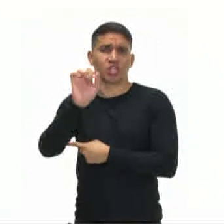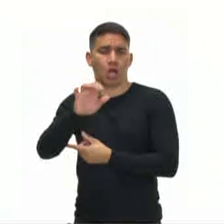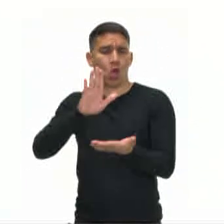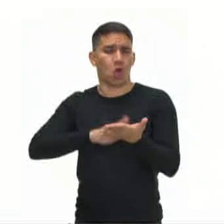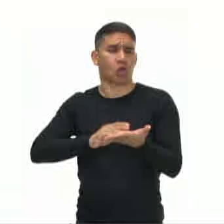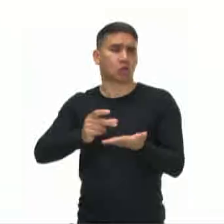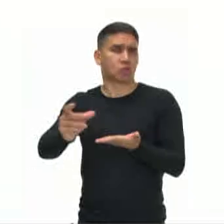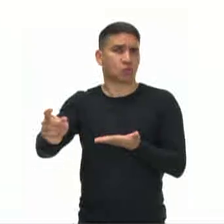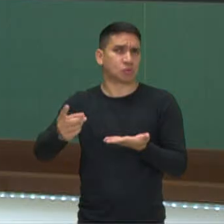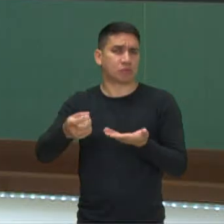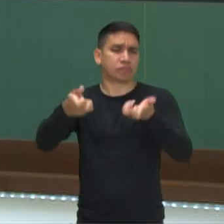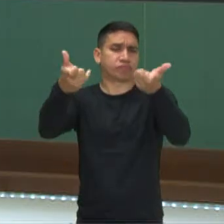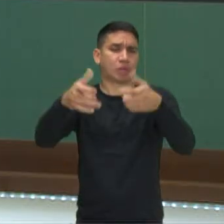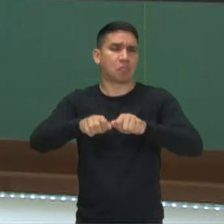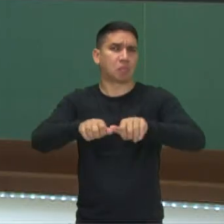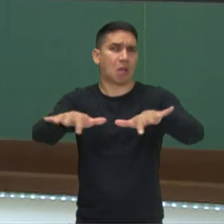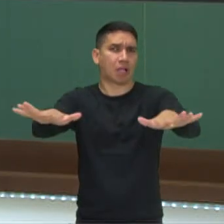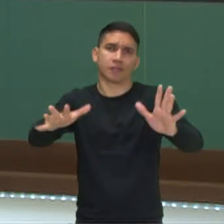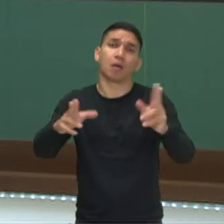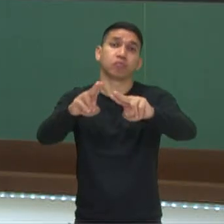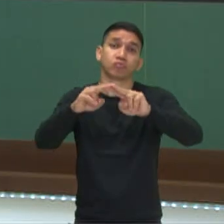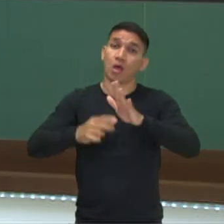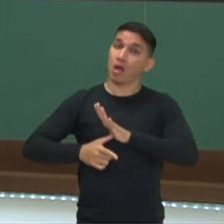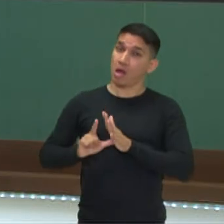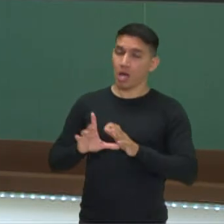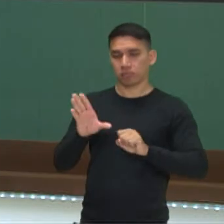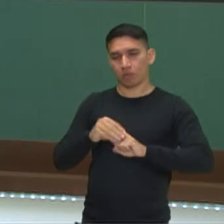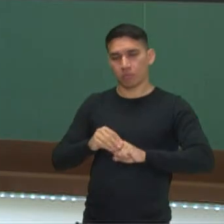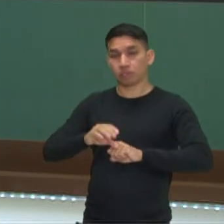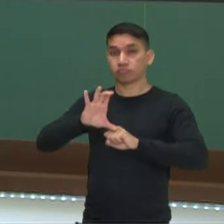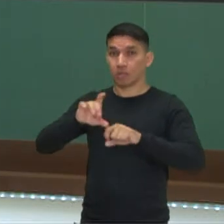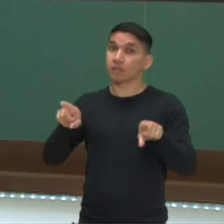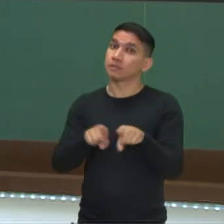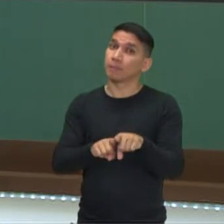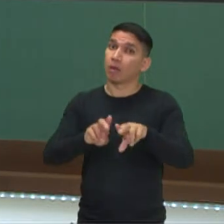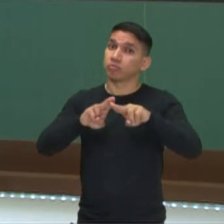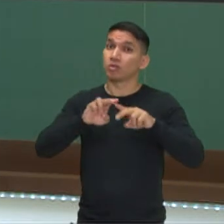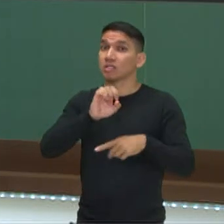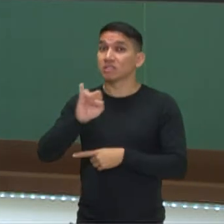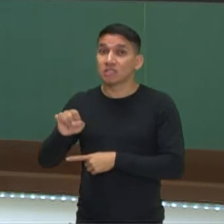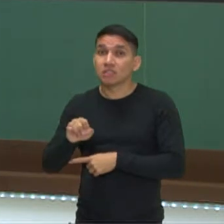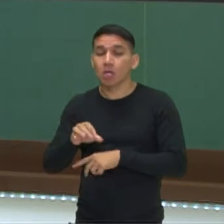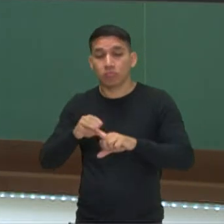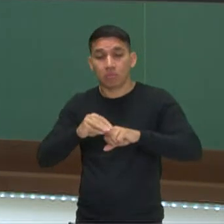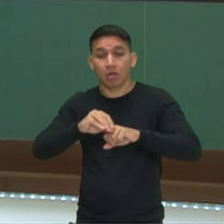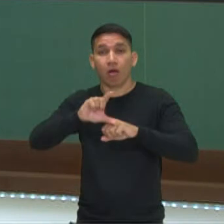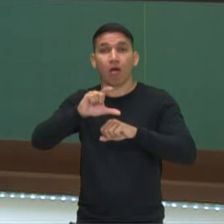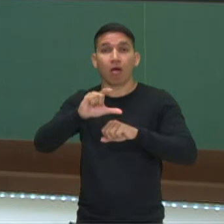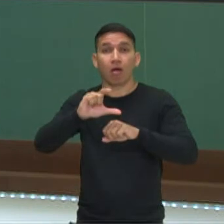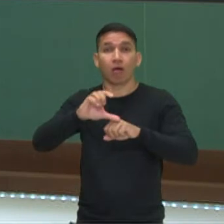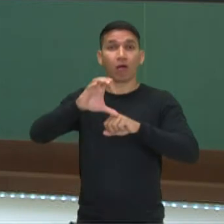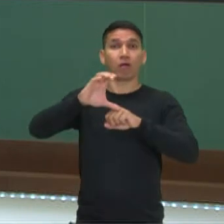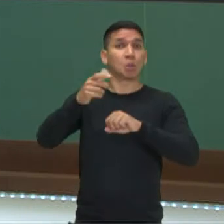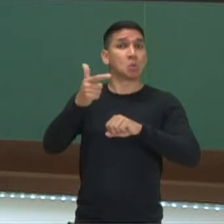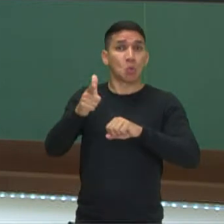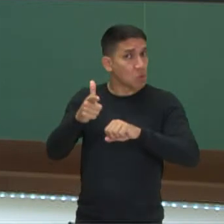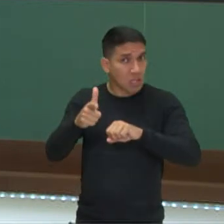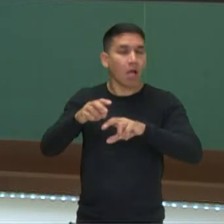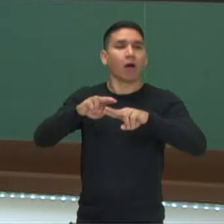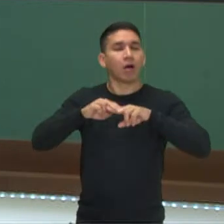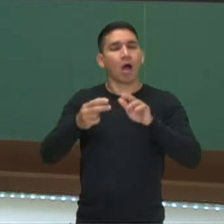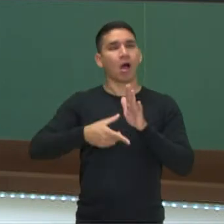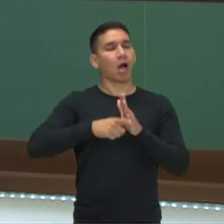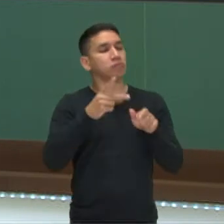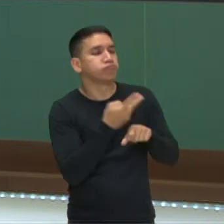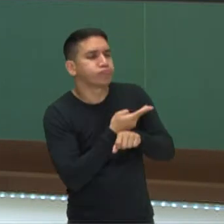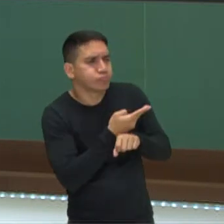comum. Então, ter conhecimento e também, né, no caso de não ter o conhecimento, e buscar a informação se ela é